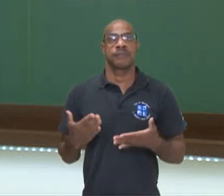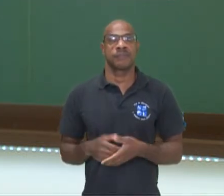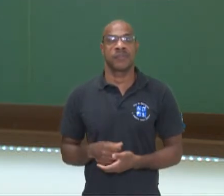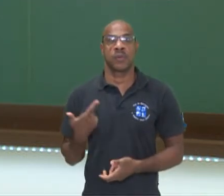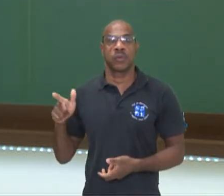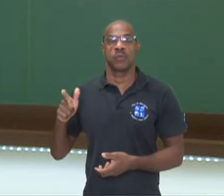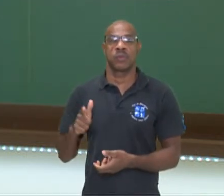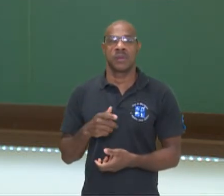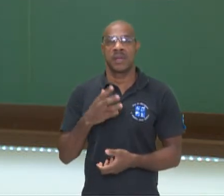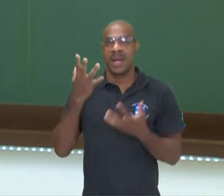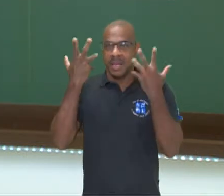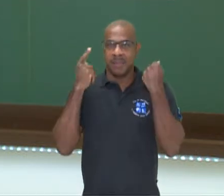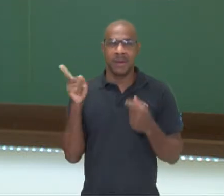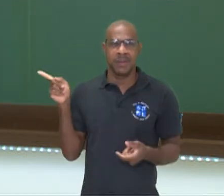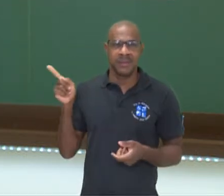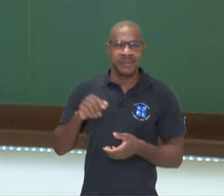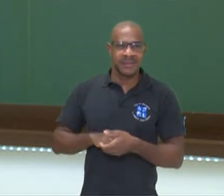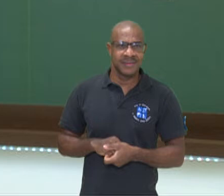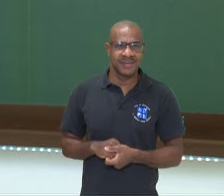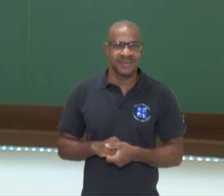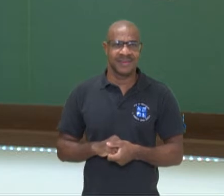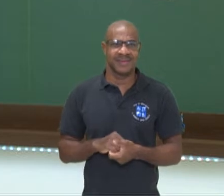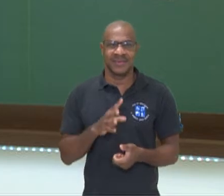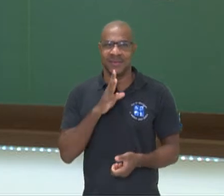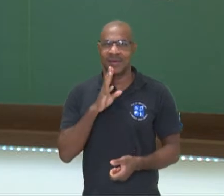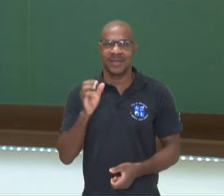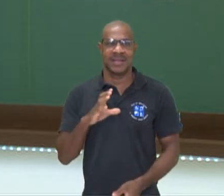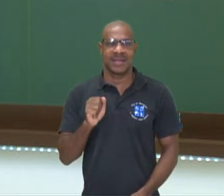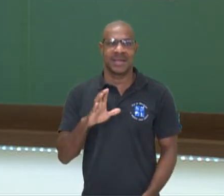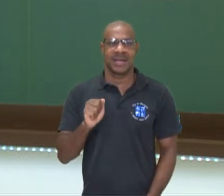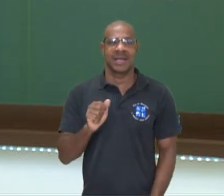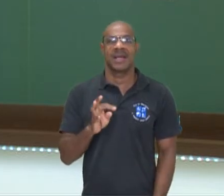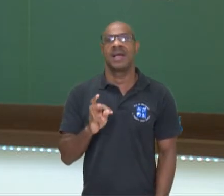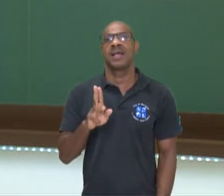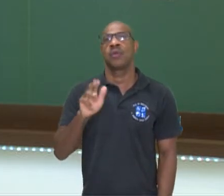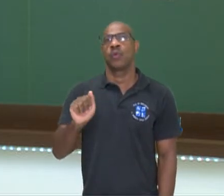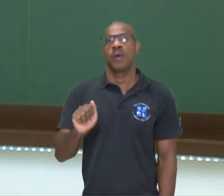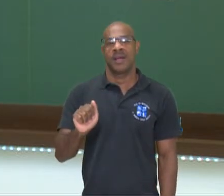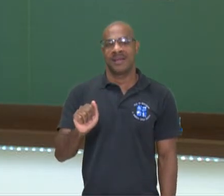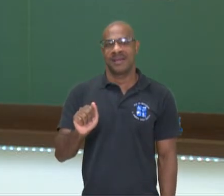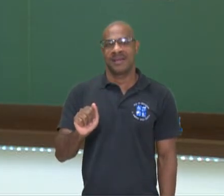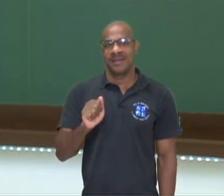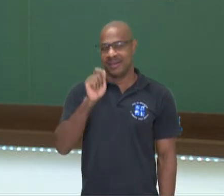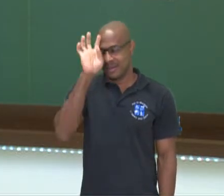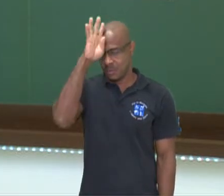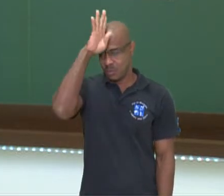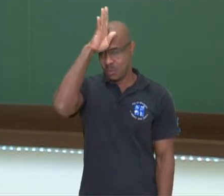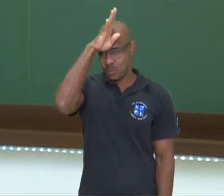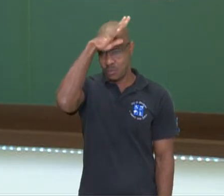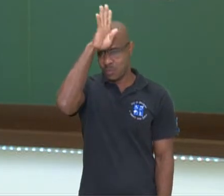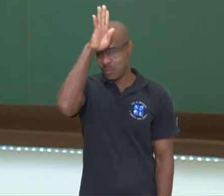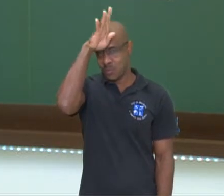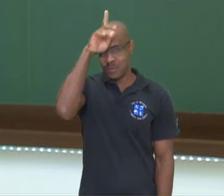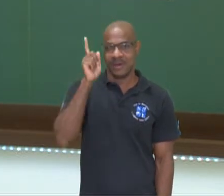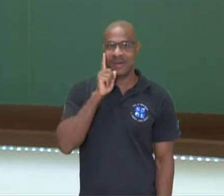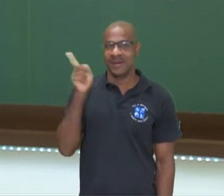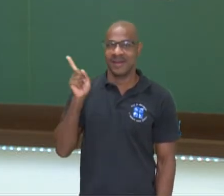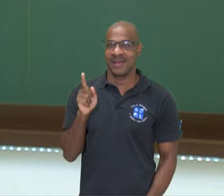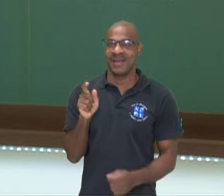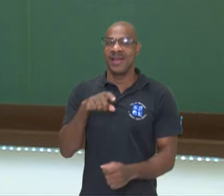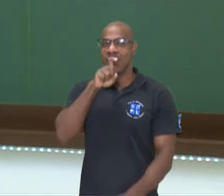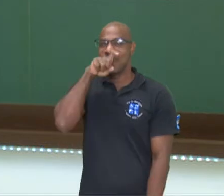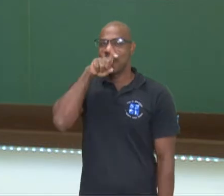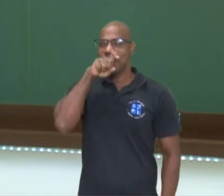animal? Conhece? Muito prazer, alunos, cacatua, cacatua, alunos. É um